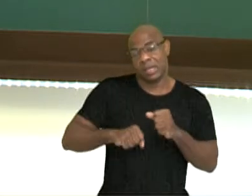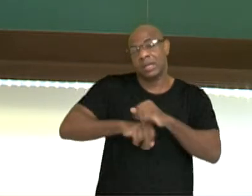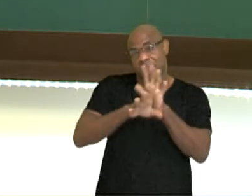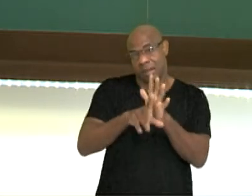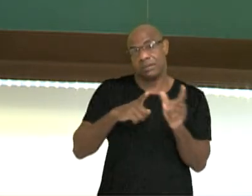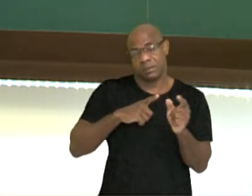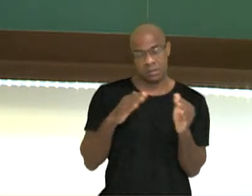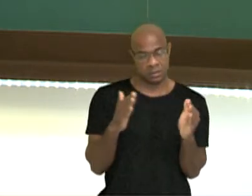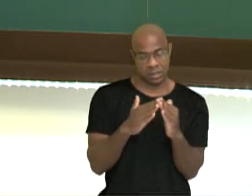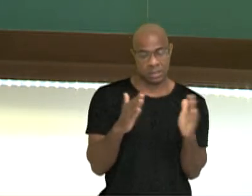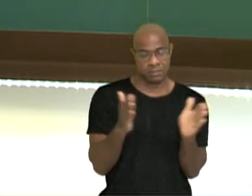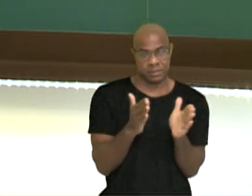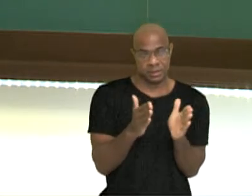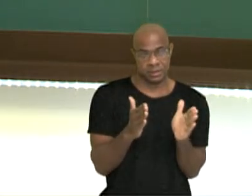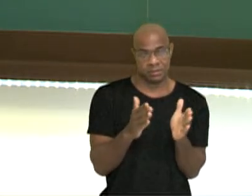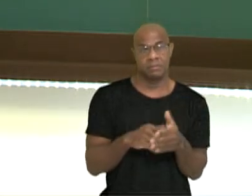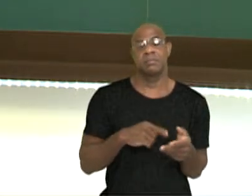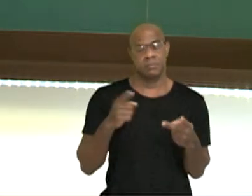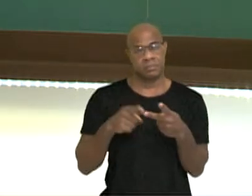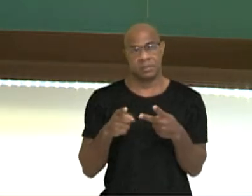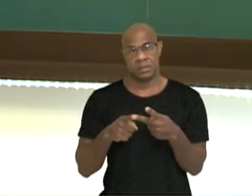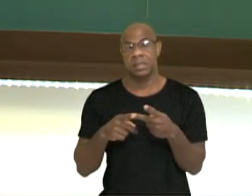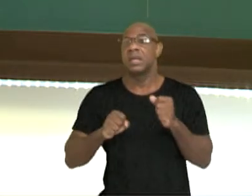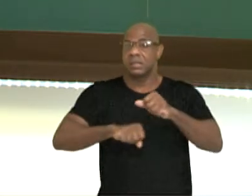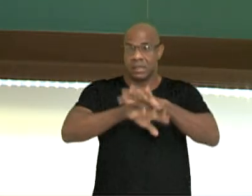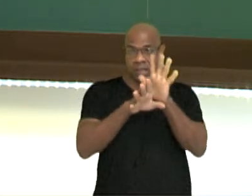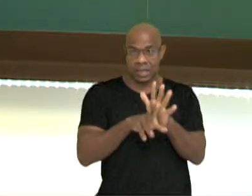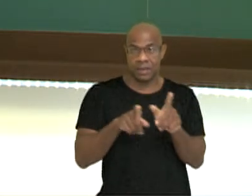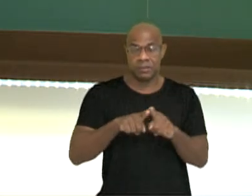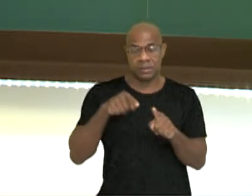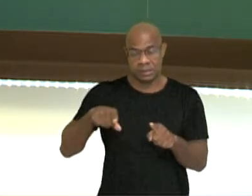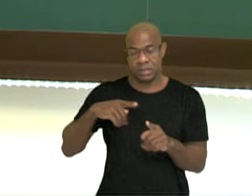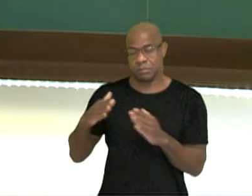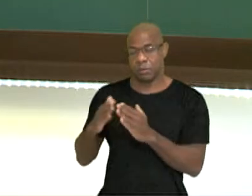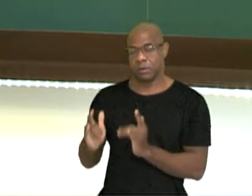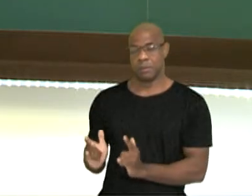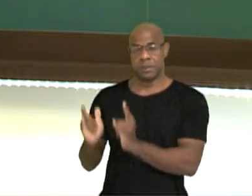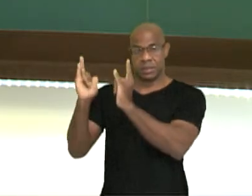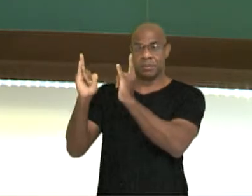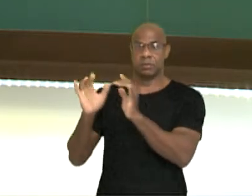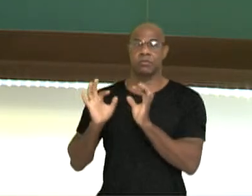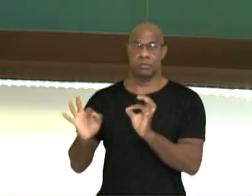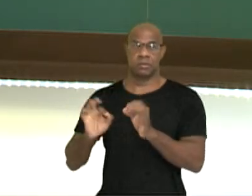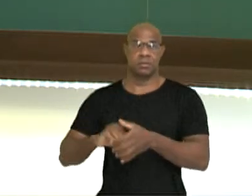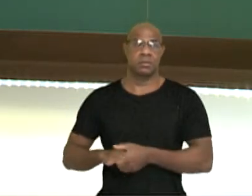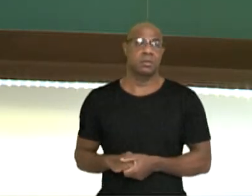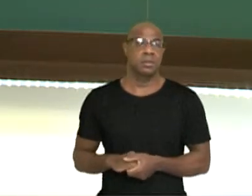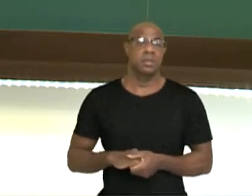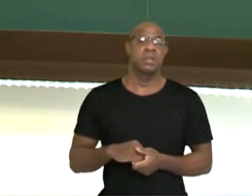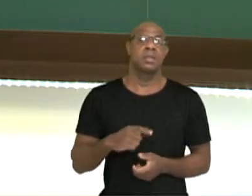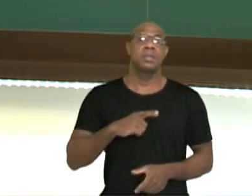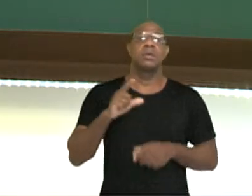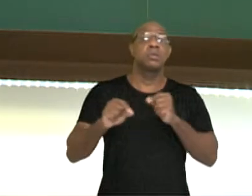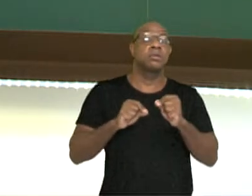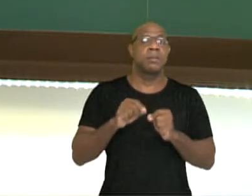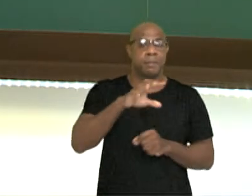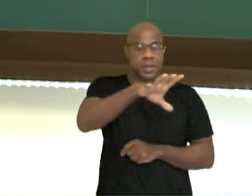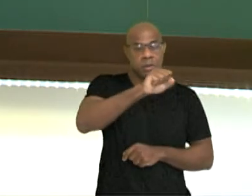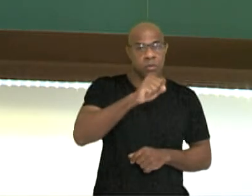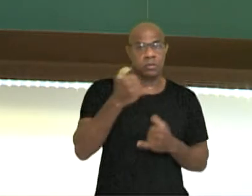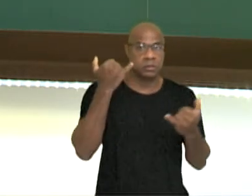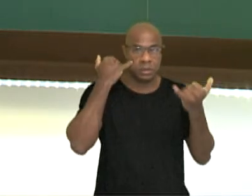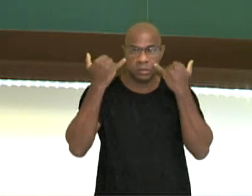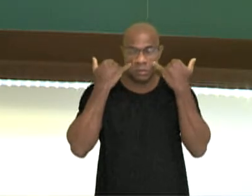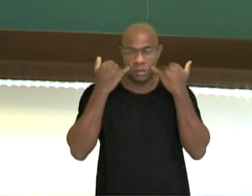antiga. E também está explícito que ele mora num apartamento luxuoso. E aí então a gente infere do texto